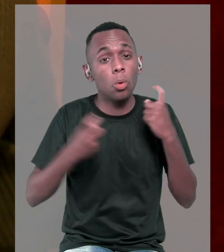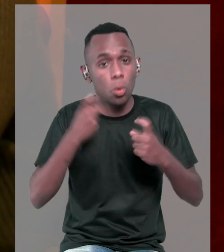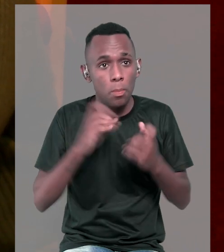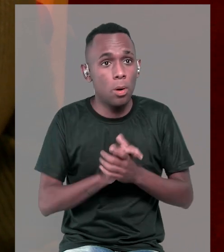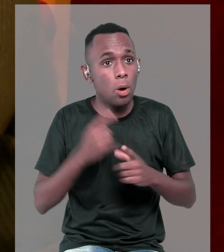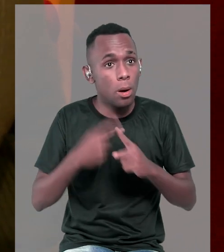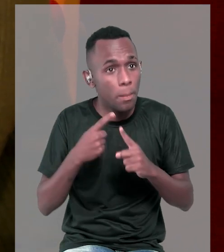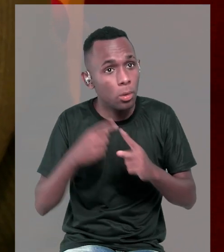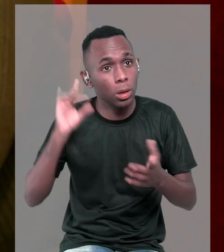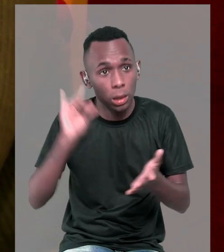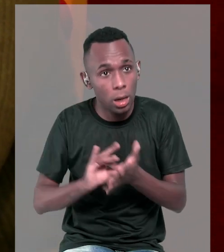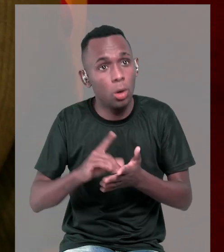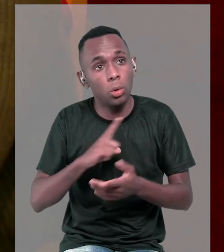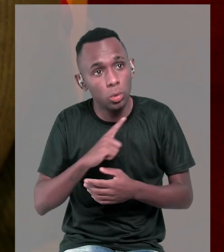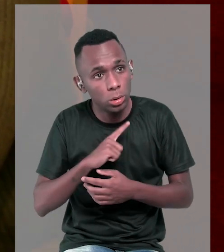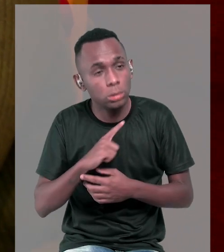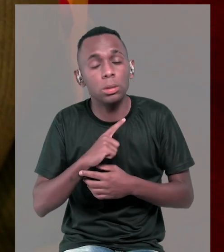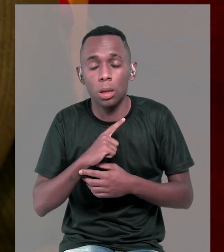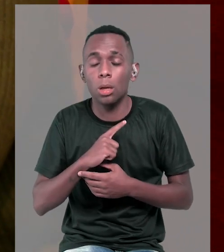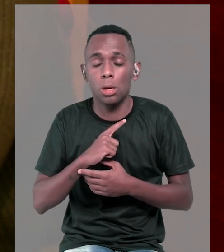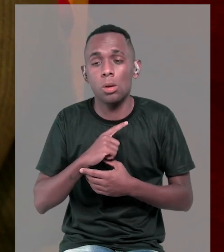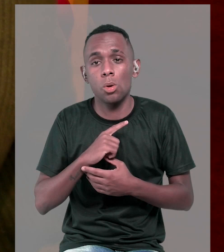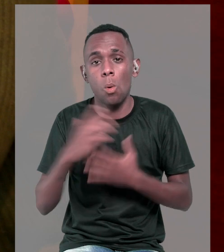existe uma verossimilhança, porque aquela coisa